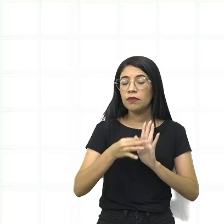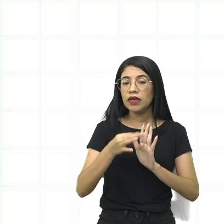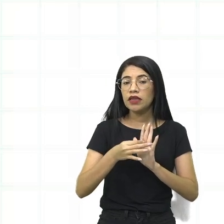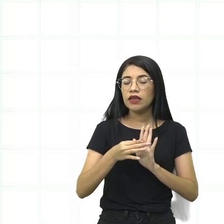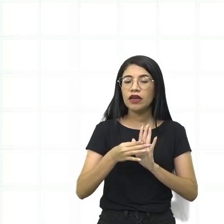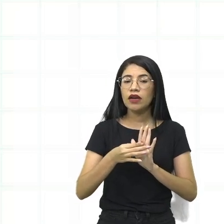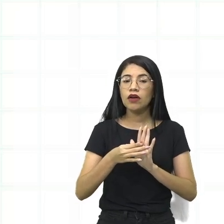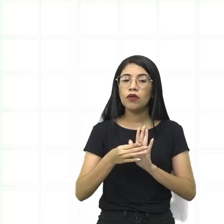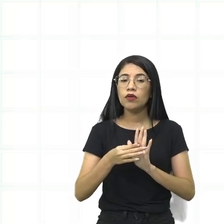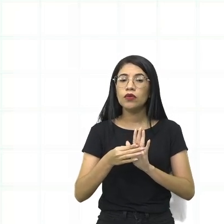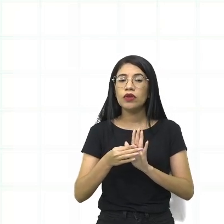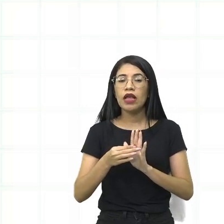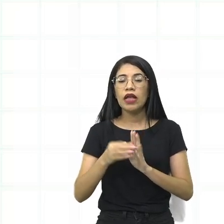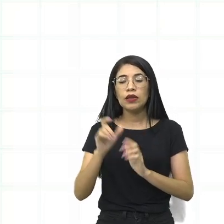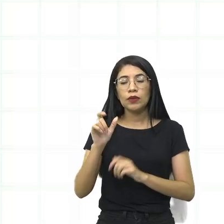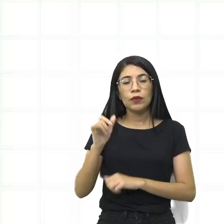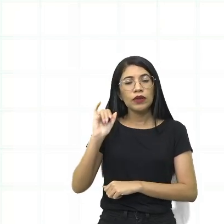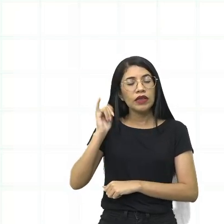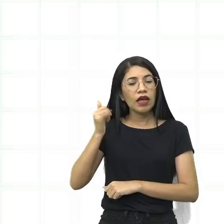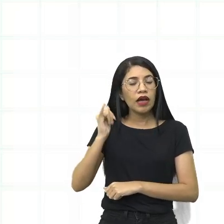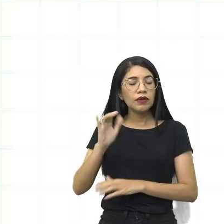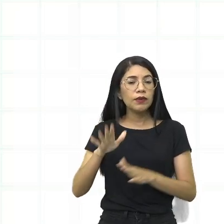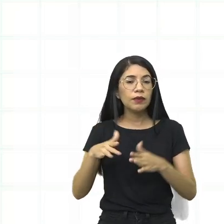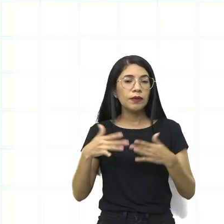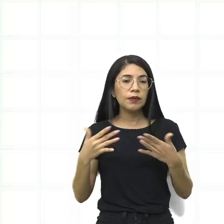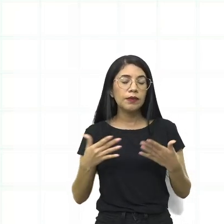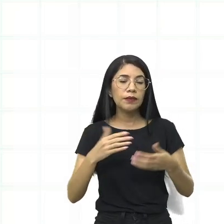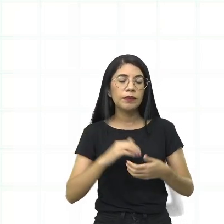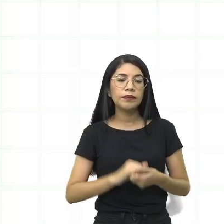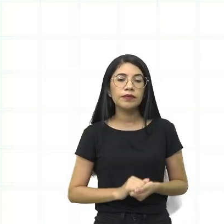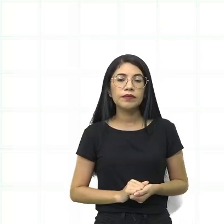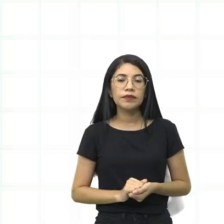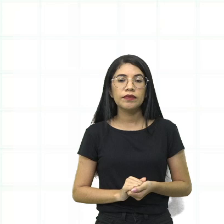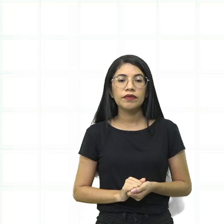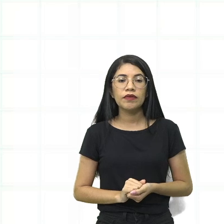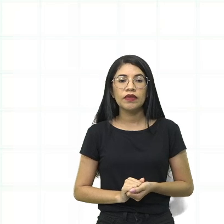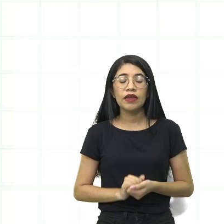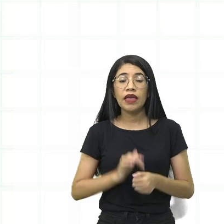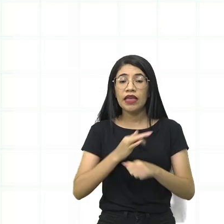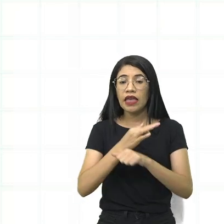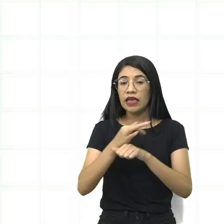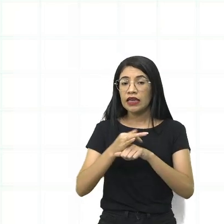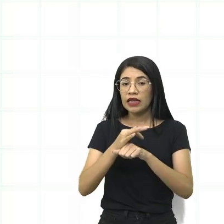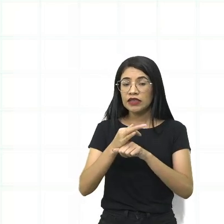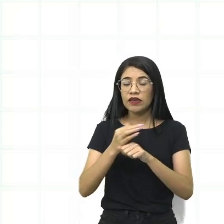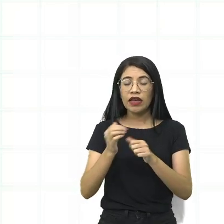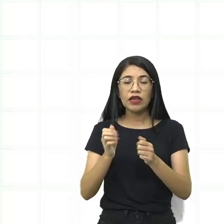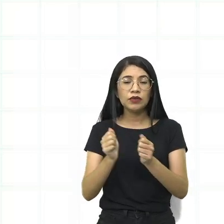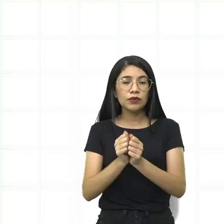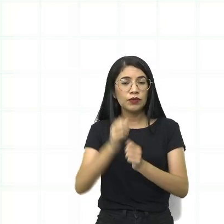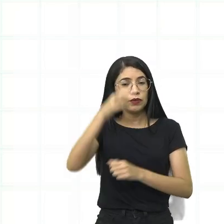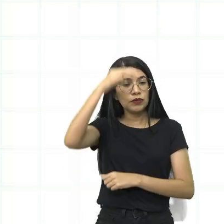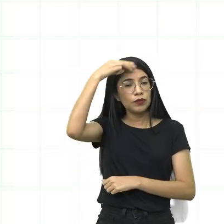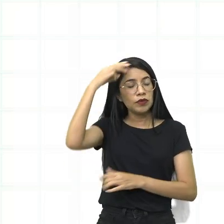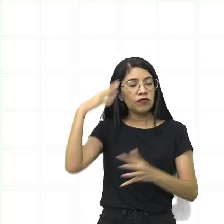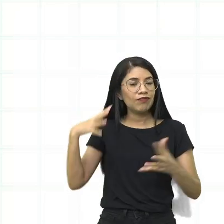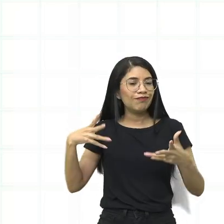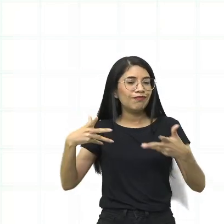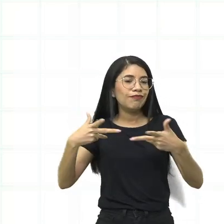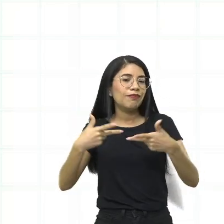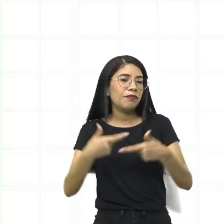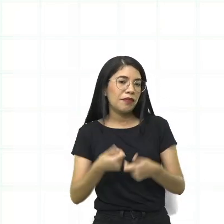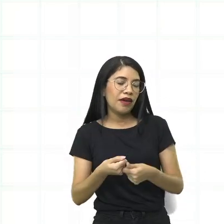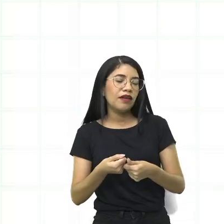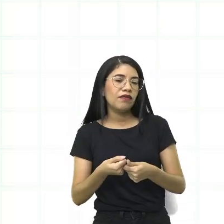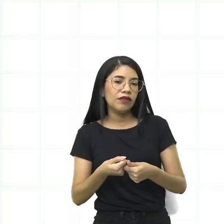no caso a opinião do narrador sobre esse fato é o quê? Aquelas férias com os sobrinhos tinham sido maravilhosas.